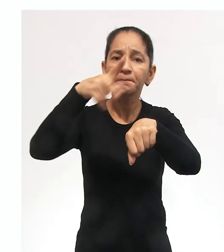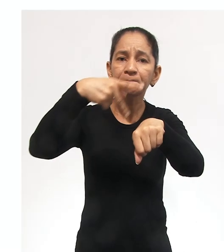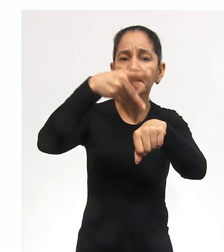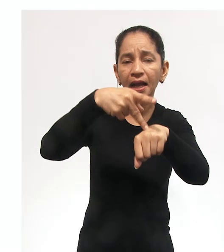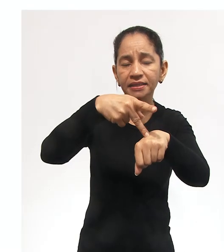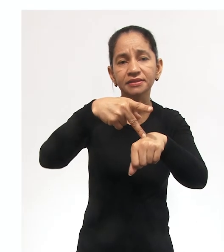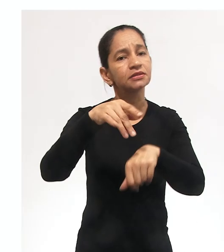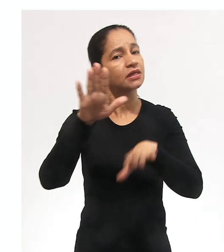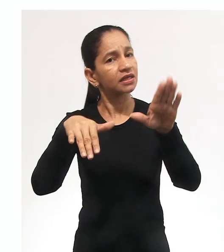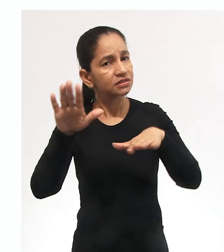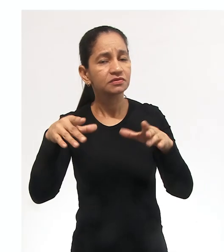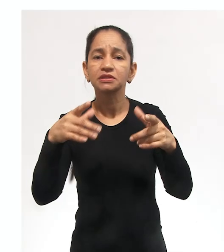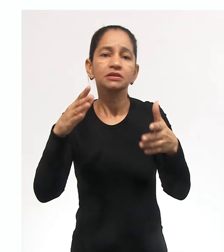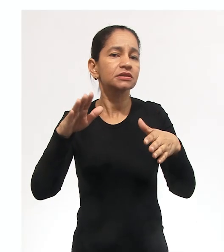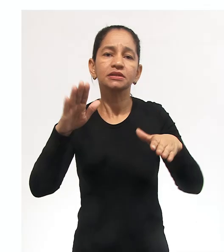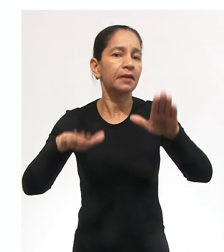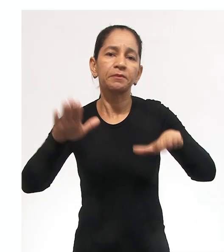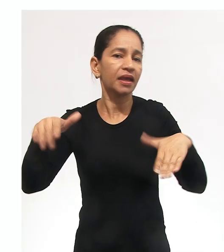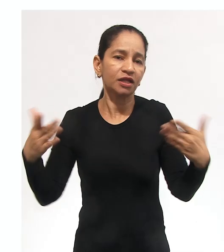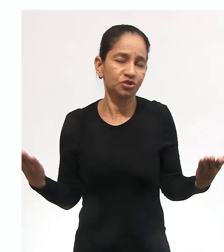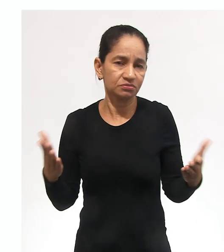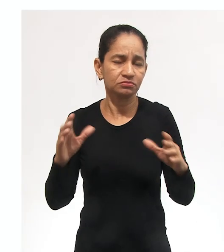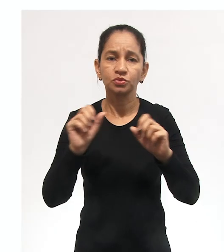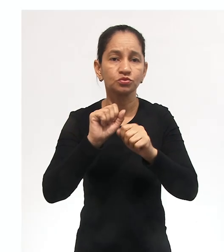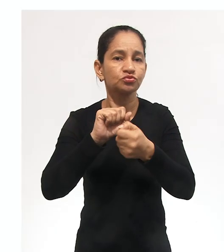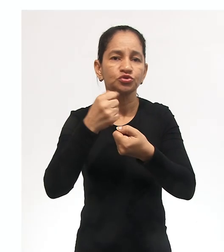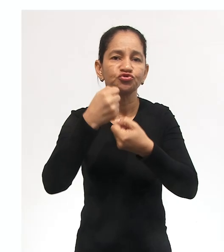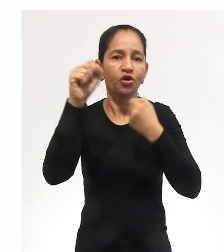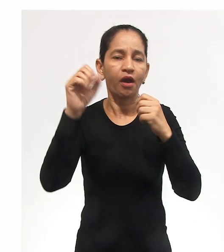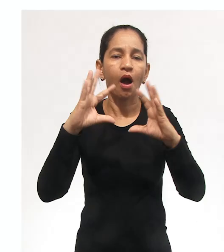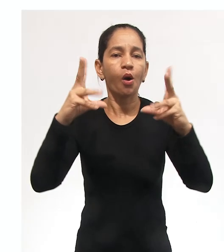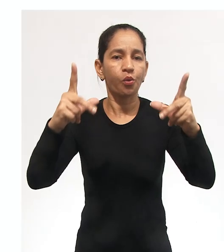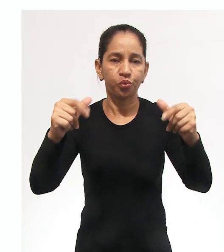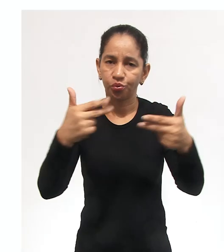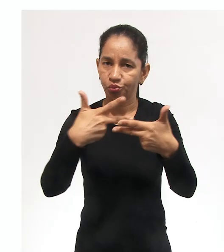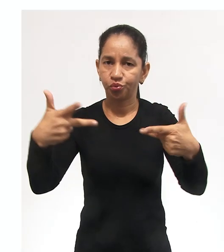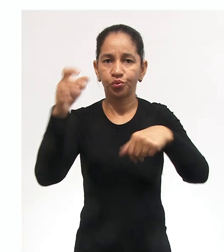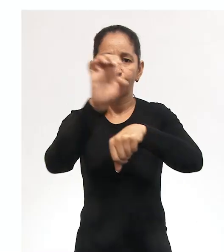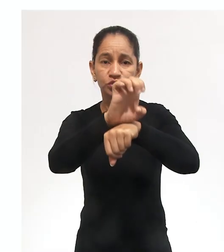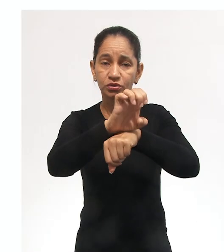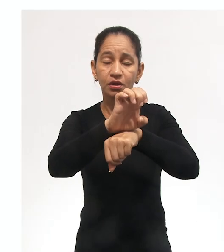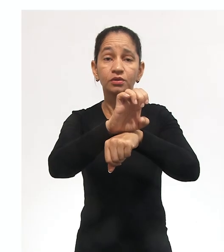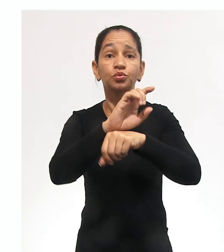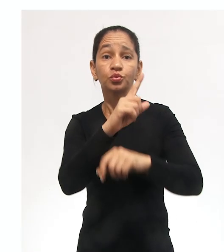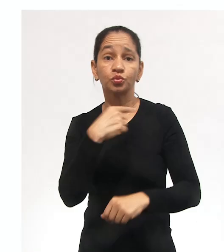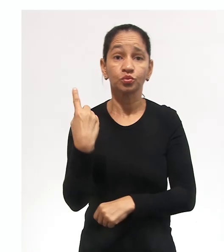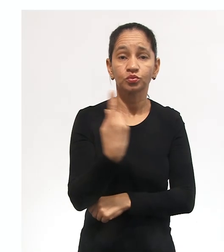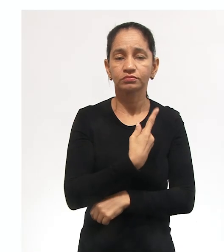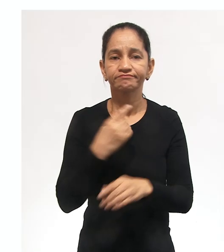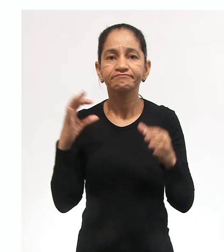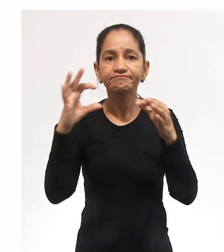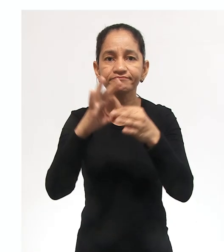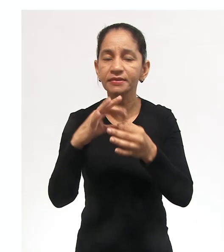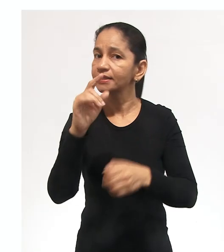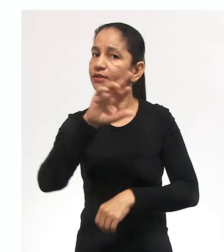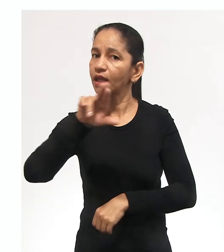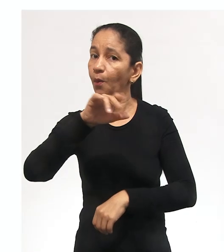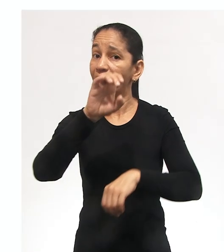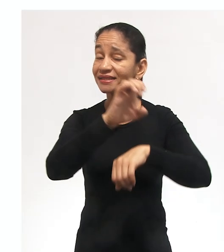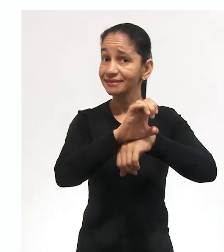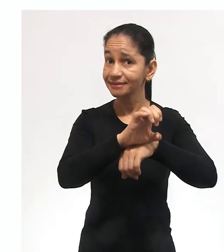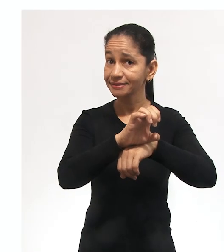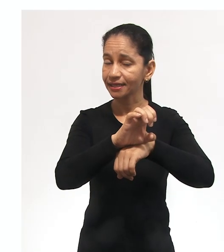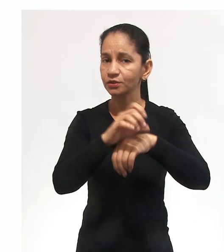determinada entidade soberana. Né? A gente está falando aqui de um Estado, né, de uma definição de Estado, e nesse contexto aqui, né, a